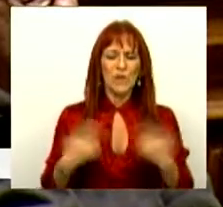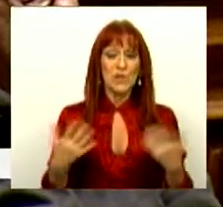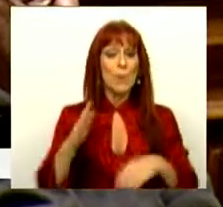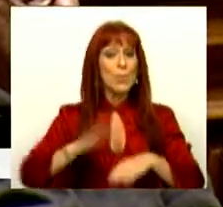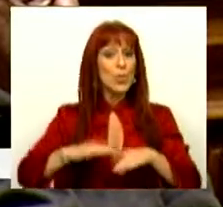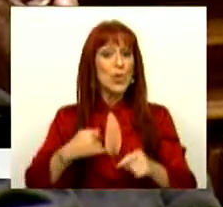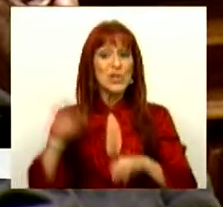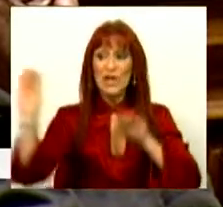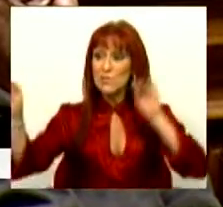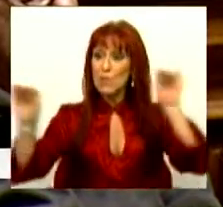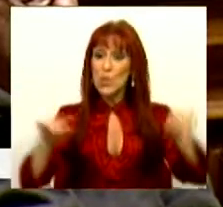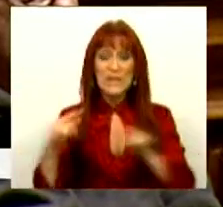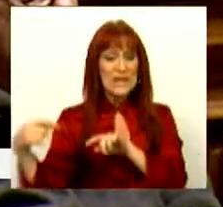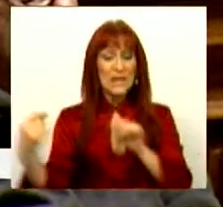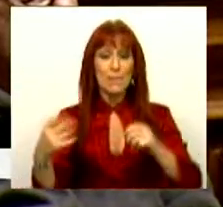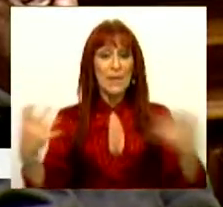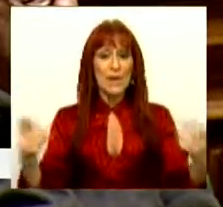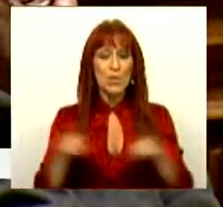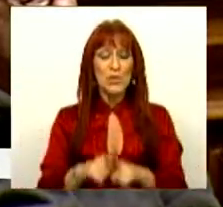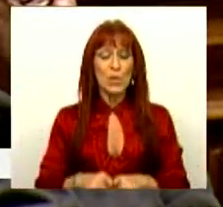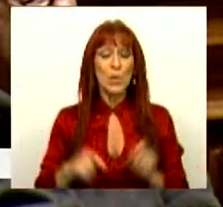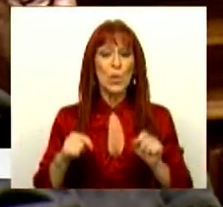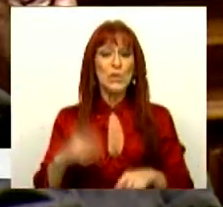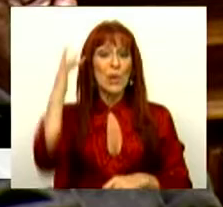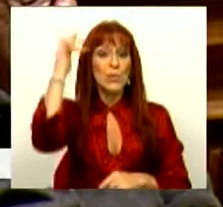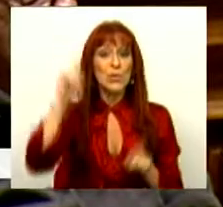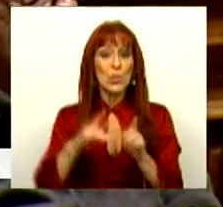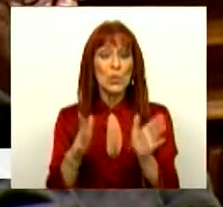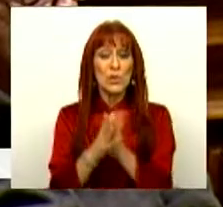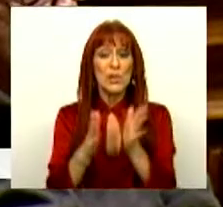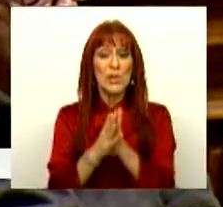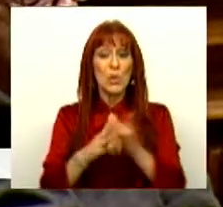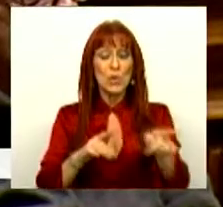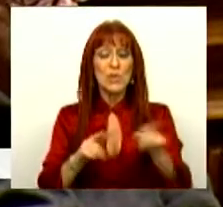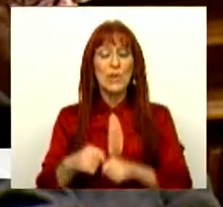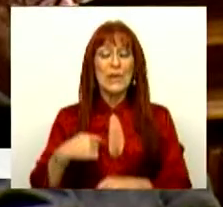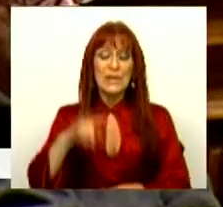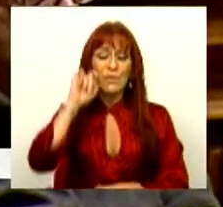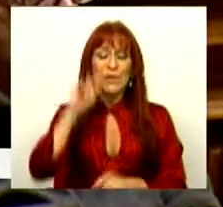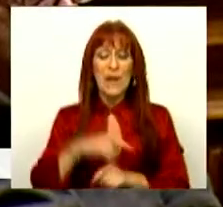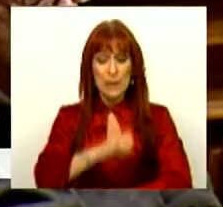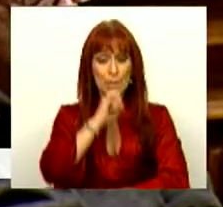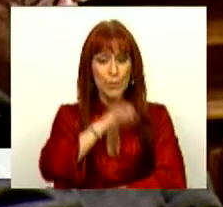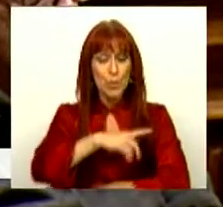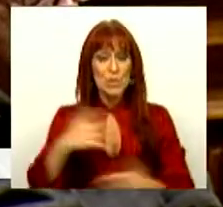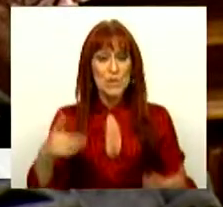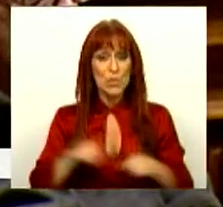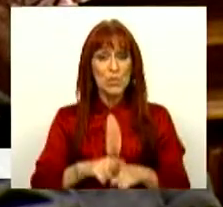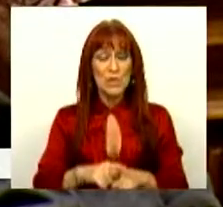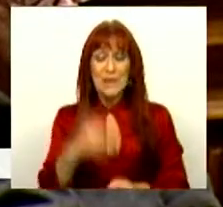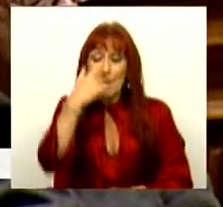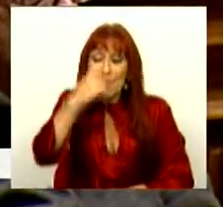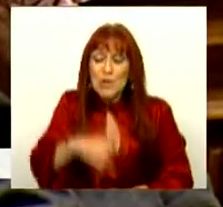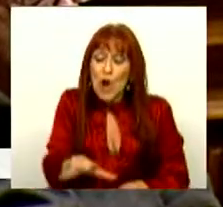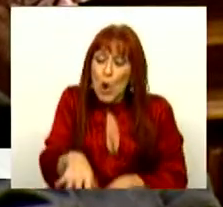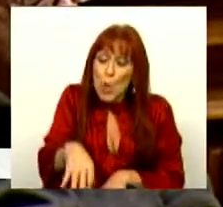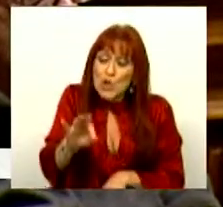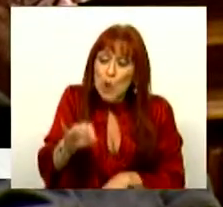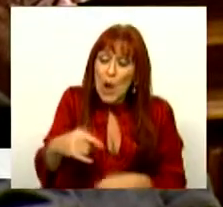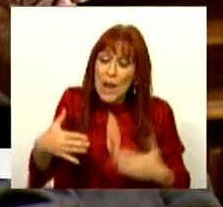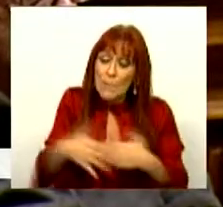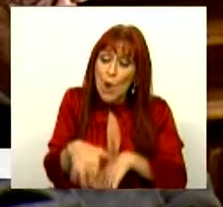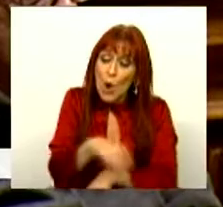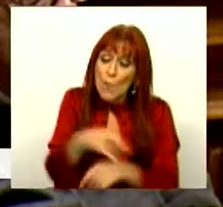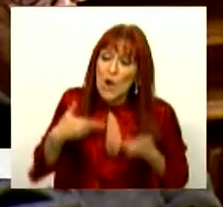isso convoco a este debate o teólogo católico Hans Küng, que defende a possibilidade de a pessoa escolher a